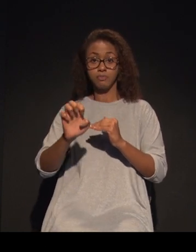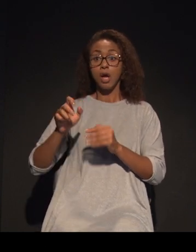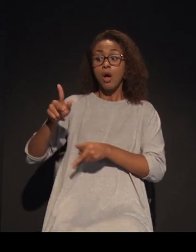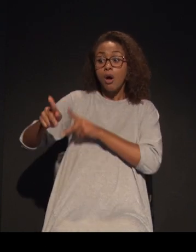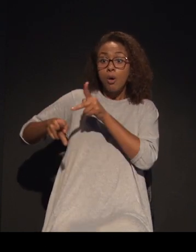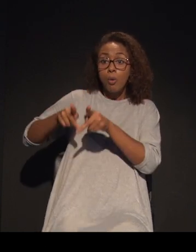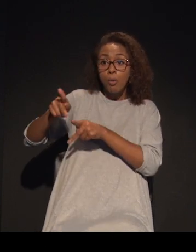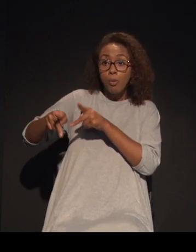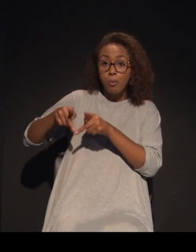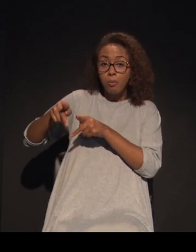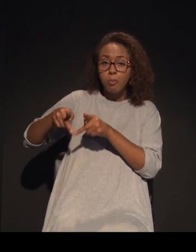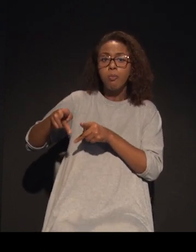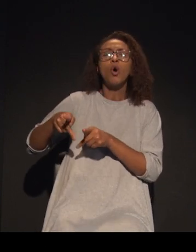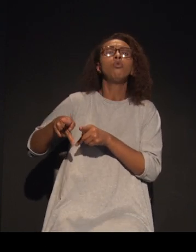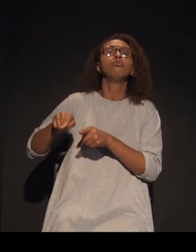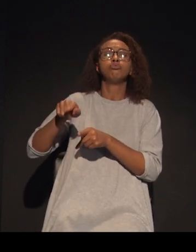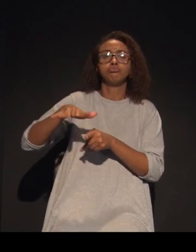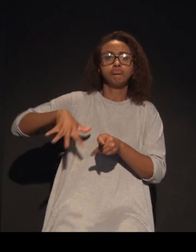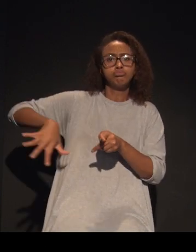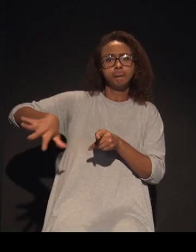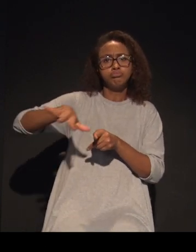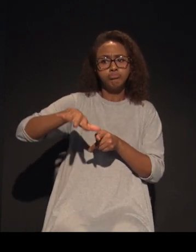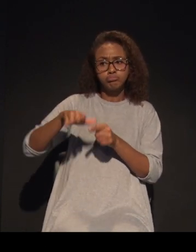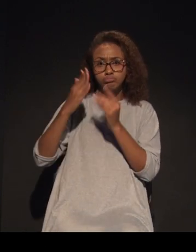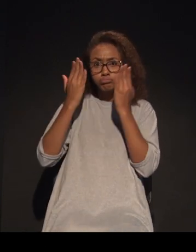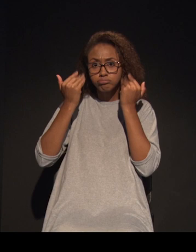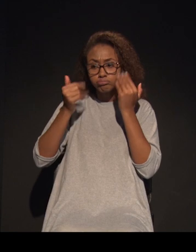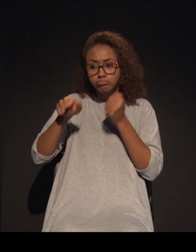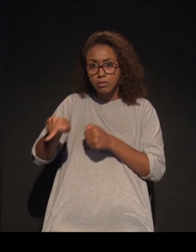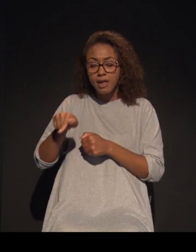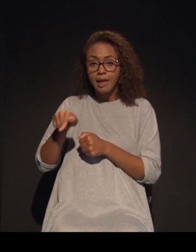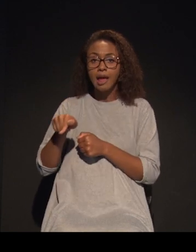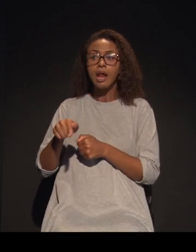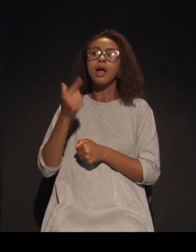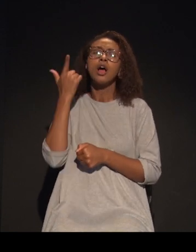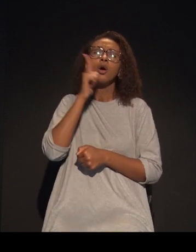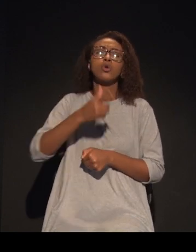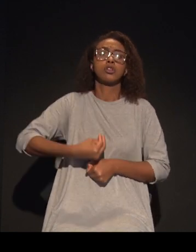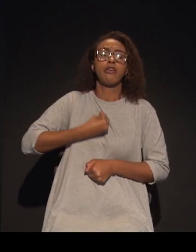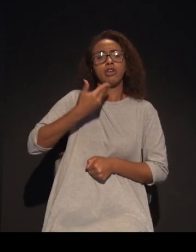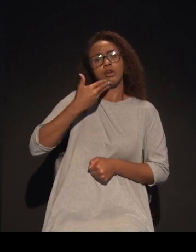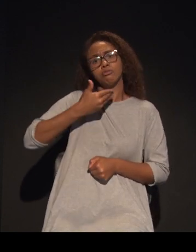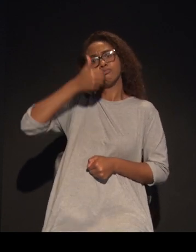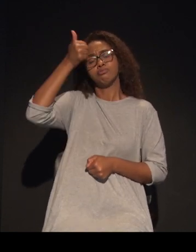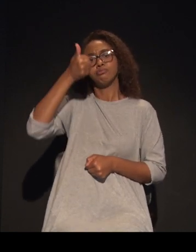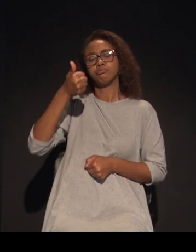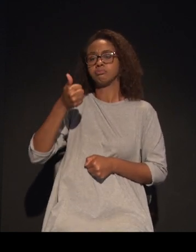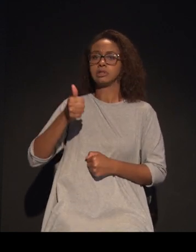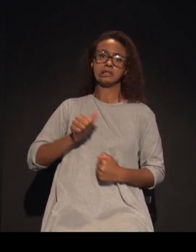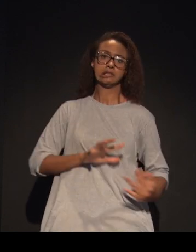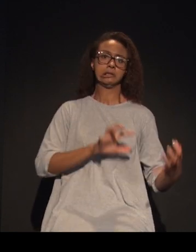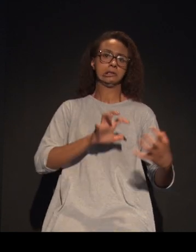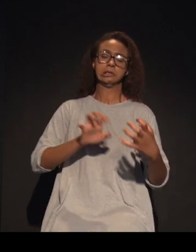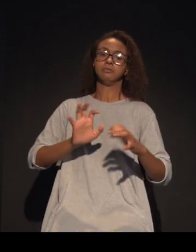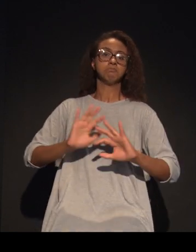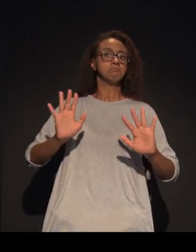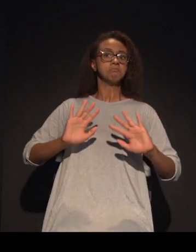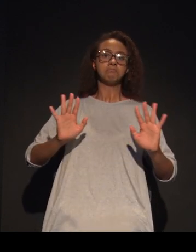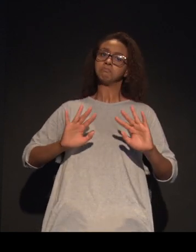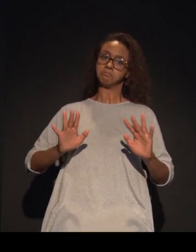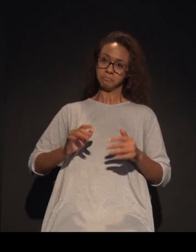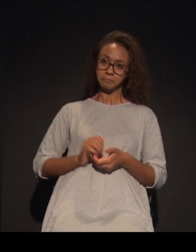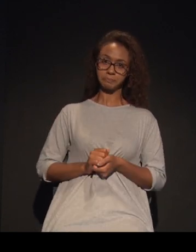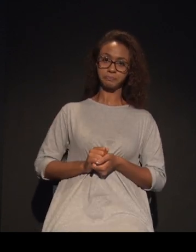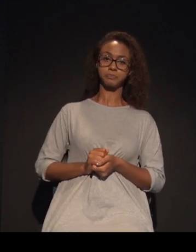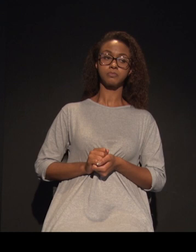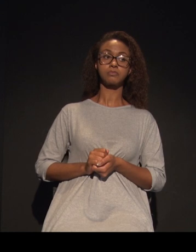médio do médio purus que conseguiram sobreviver sem confronto armado nos 2 ciclo de borracha